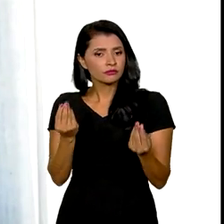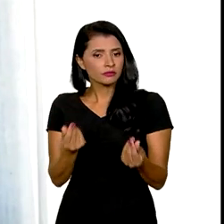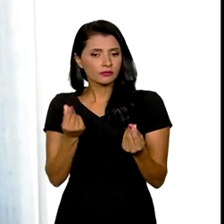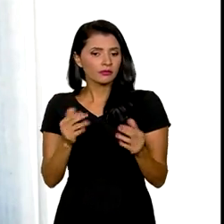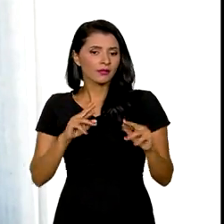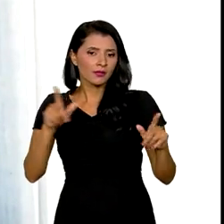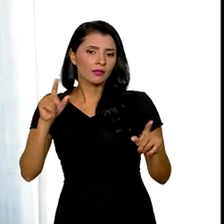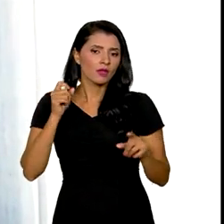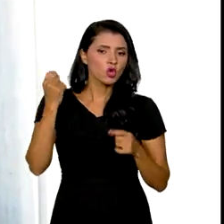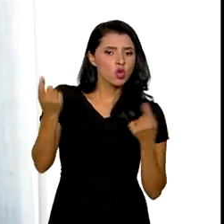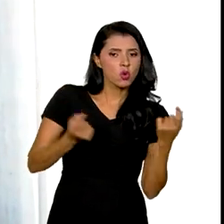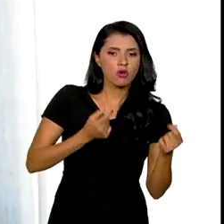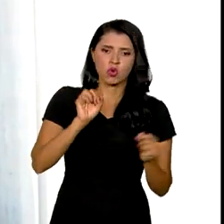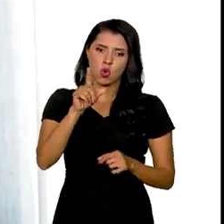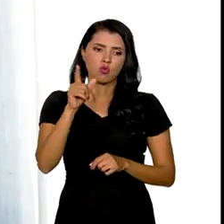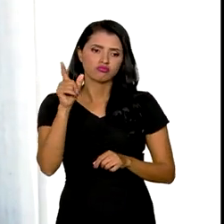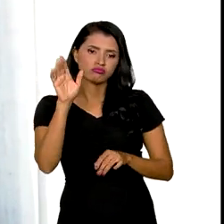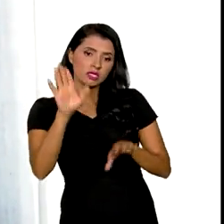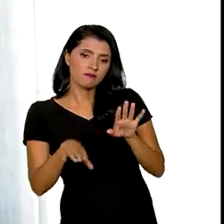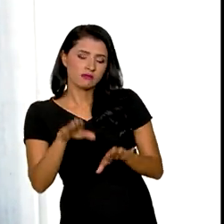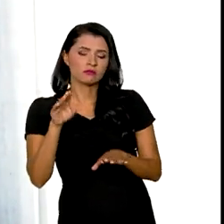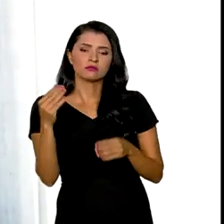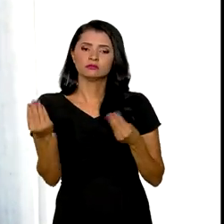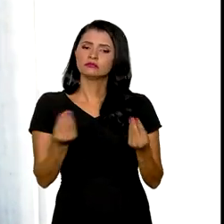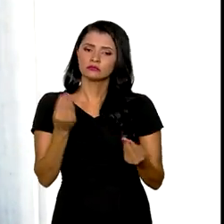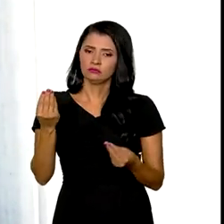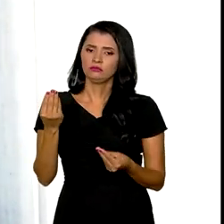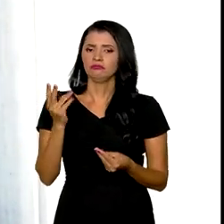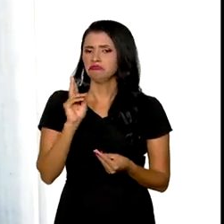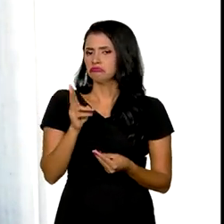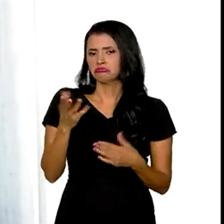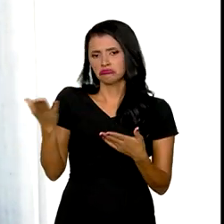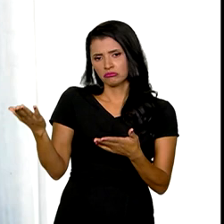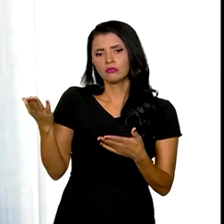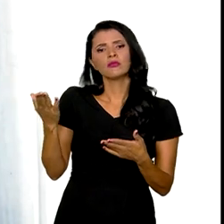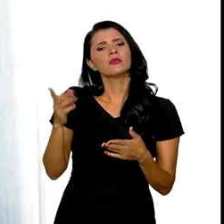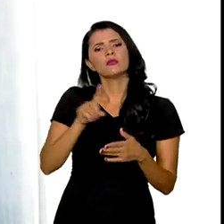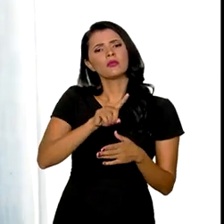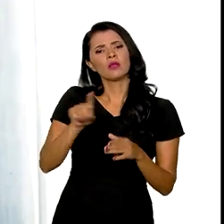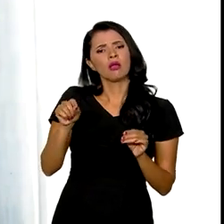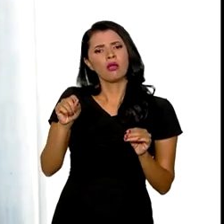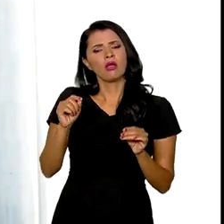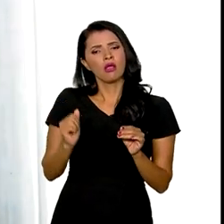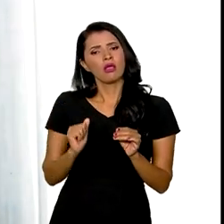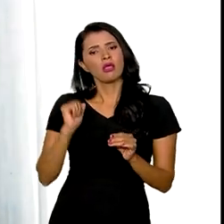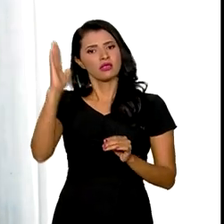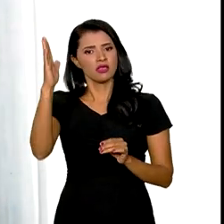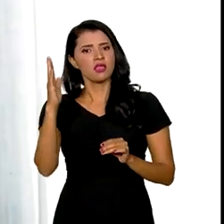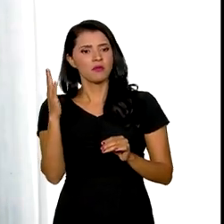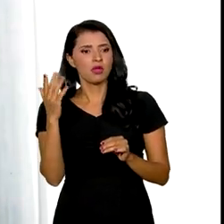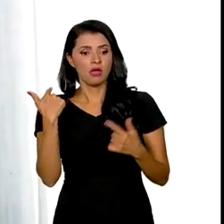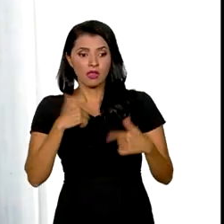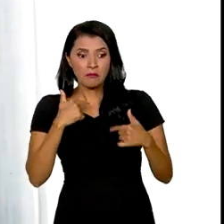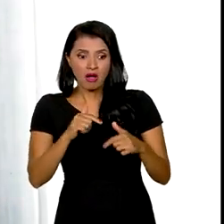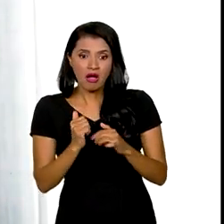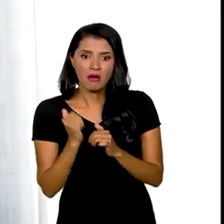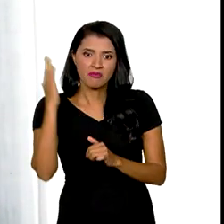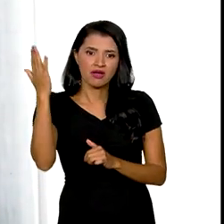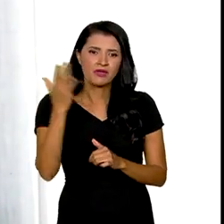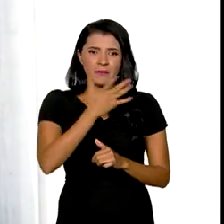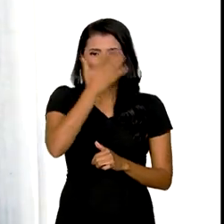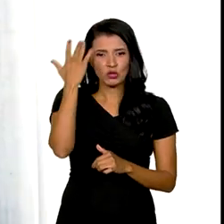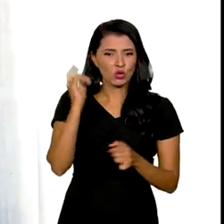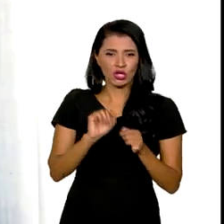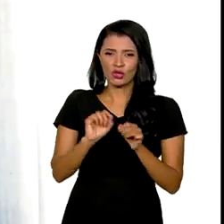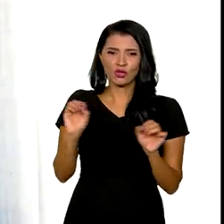habitual, regular ou mesmo ocasional, ela é substancialmente acima do rendimento do trabalho das pessoas que não